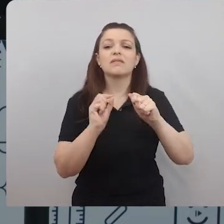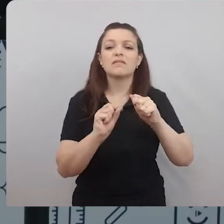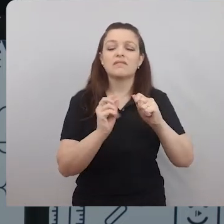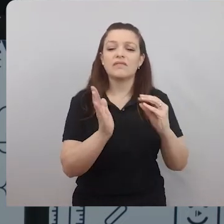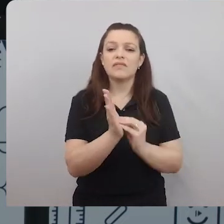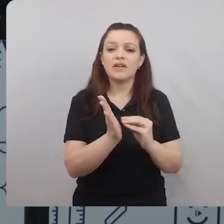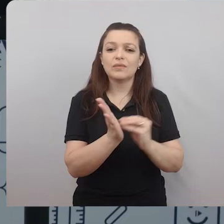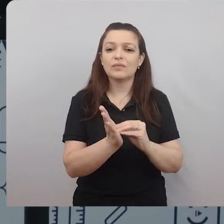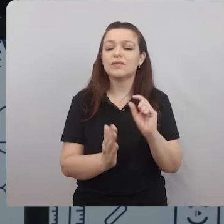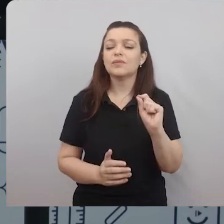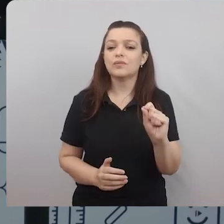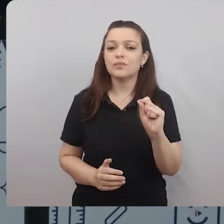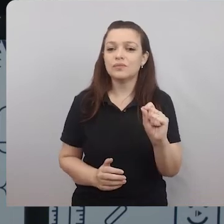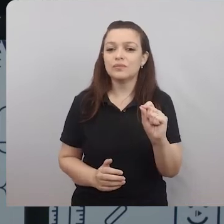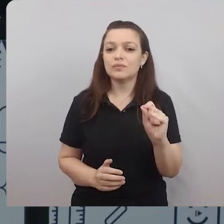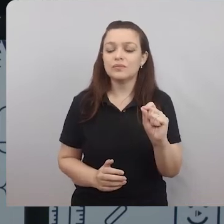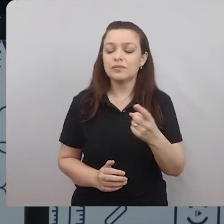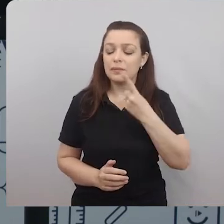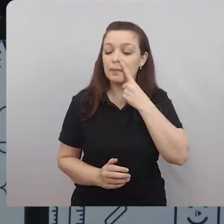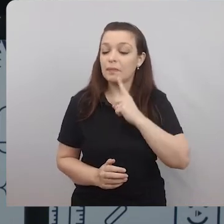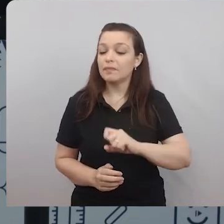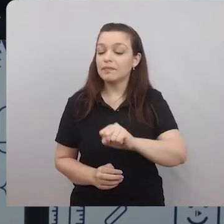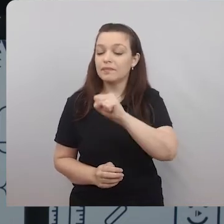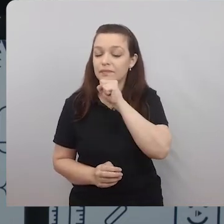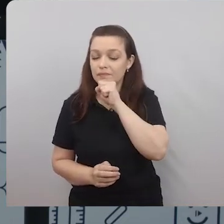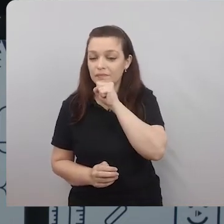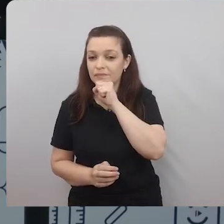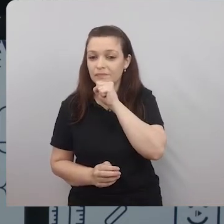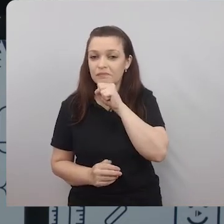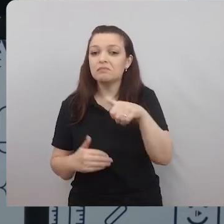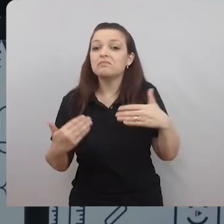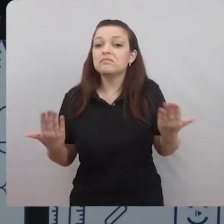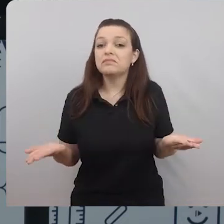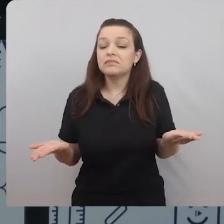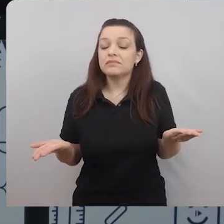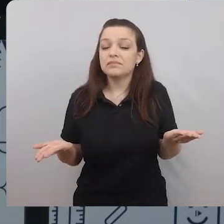som é o som de qual letra? Pai.